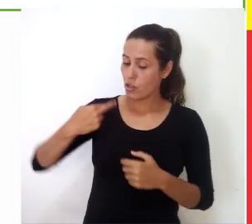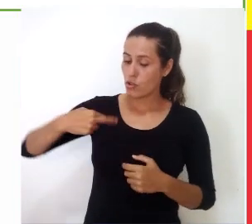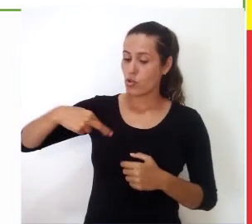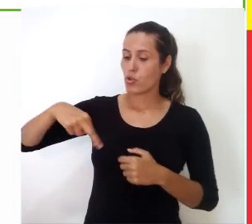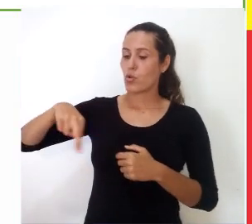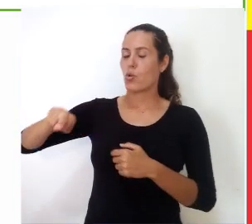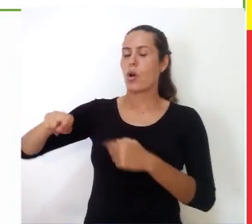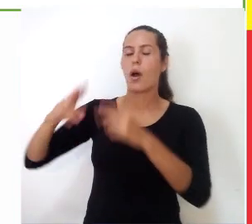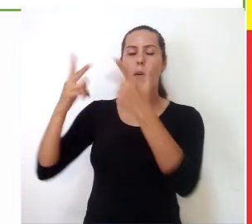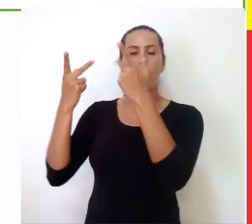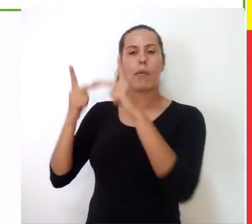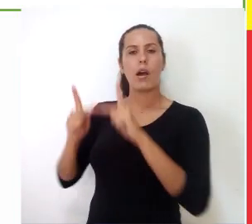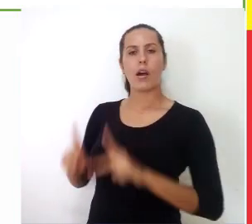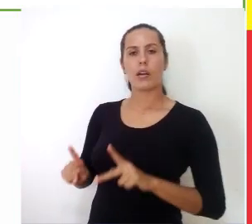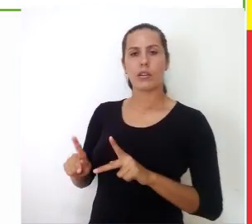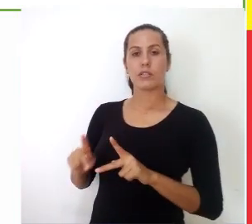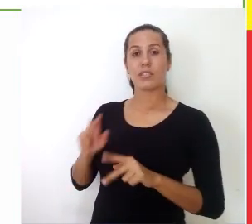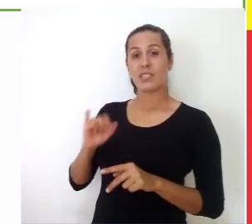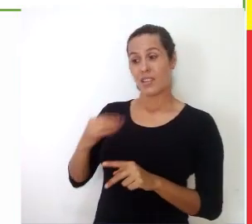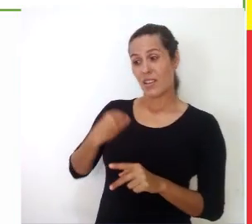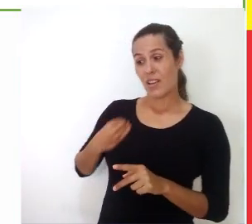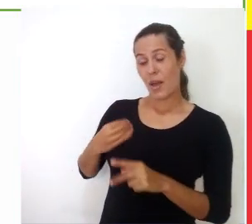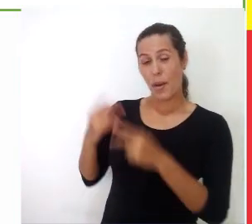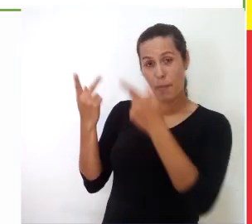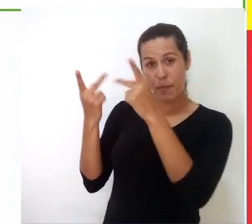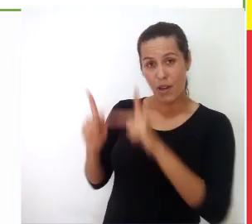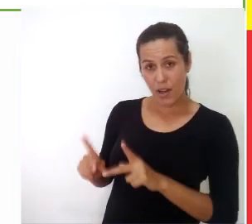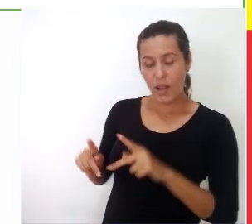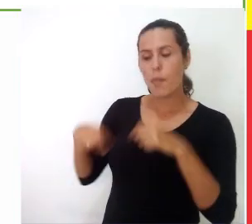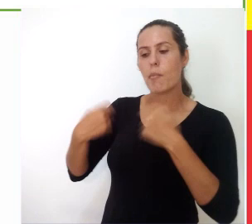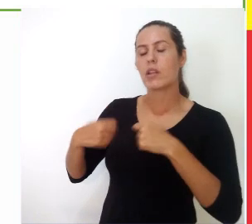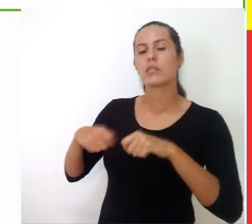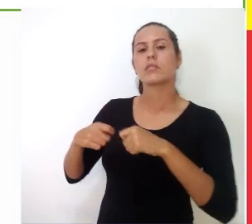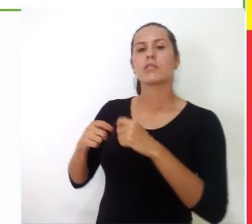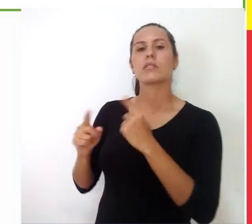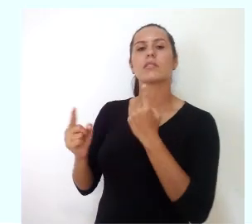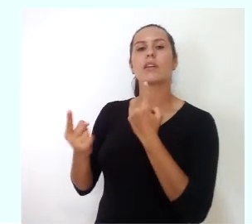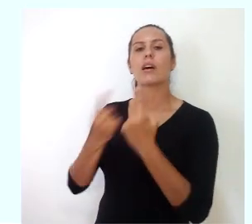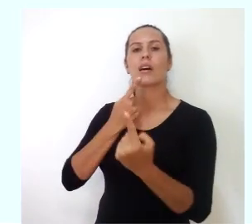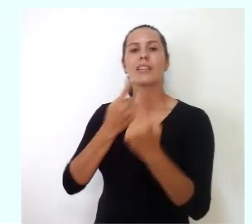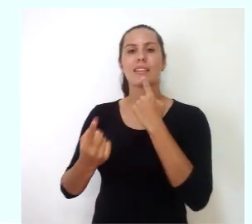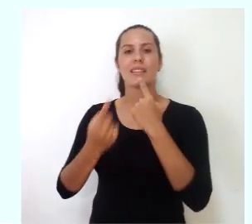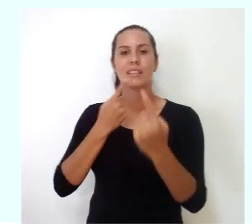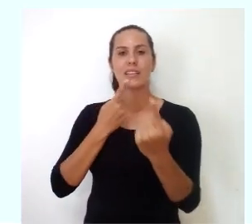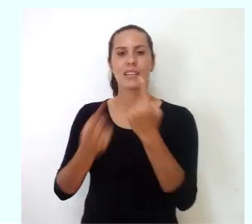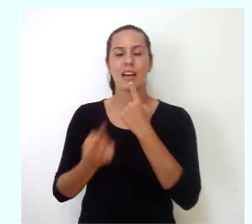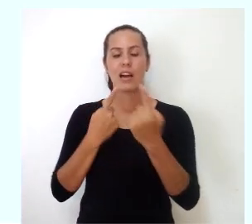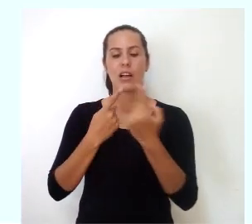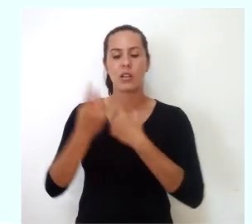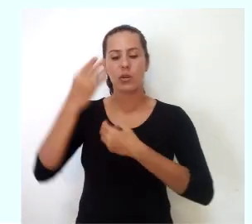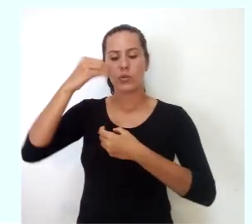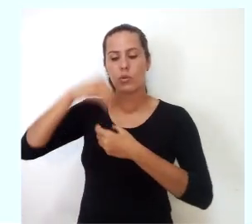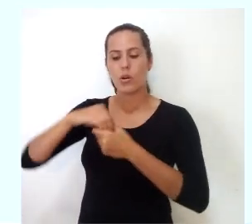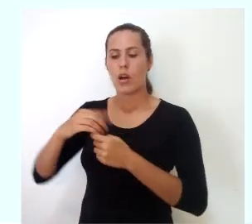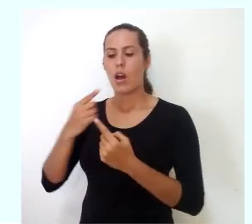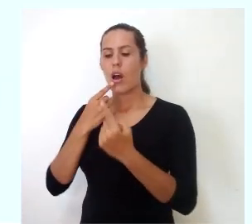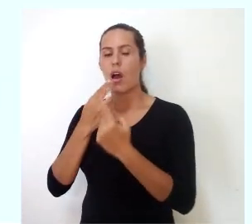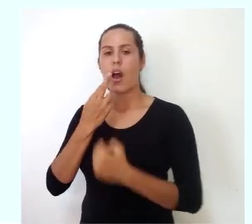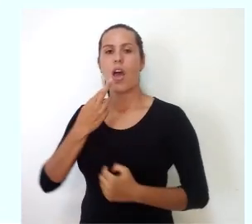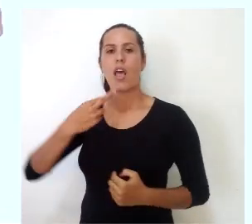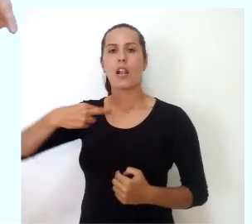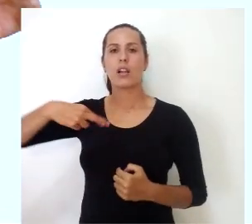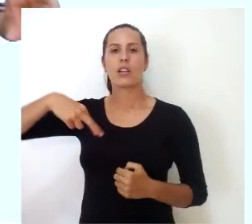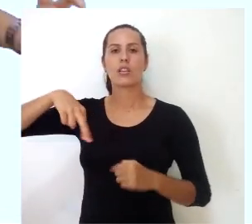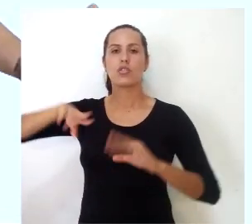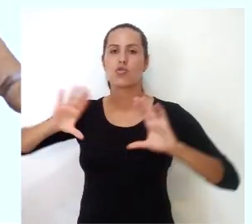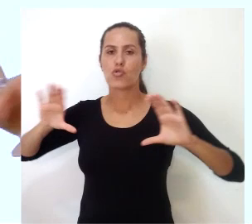é preciso o diálogo interreligioso. Hans Kung. Então, esse teólogo está falando justamente